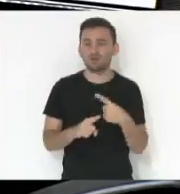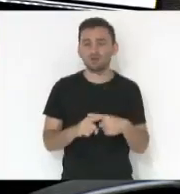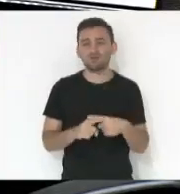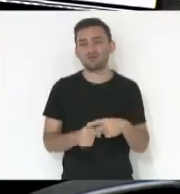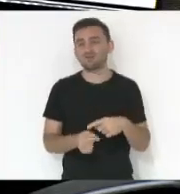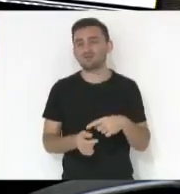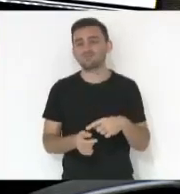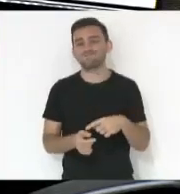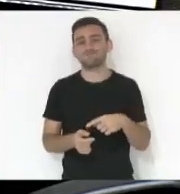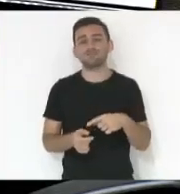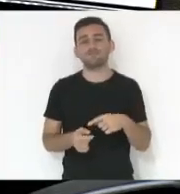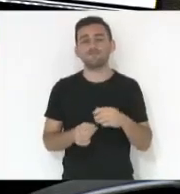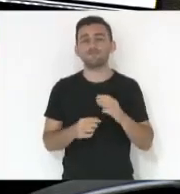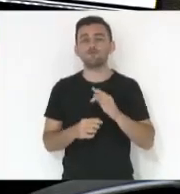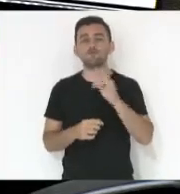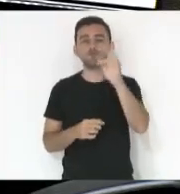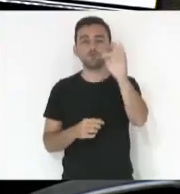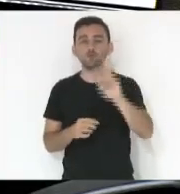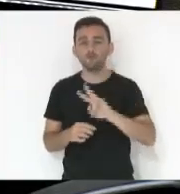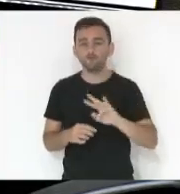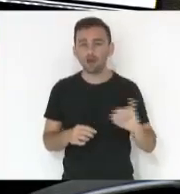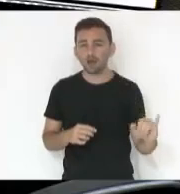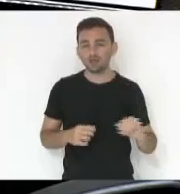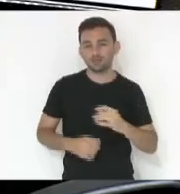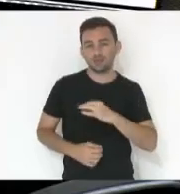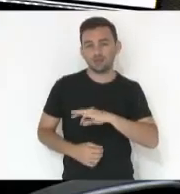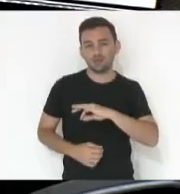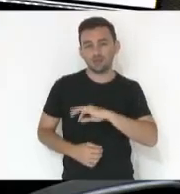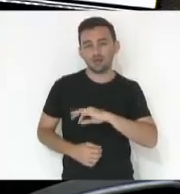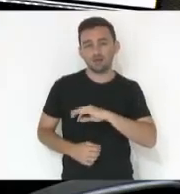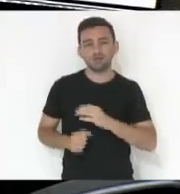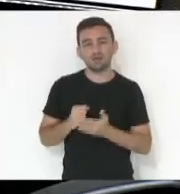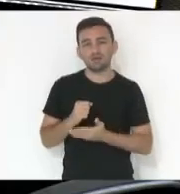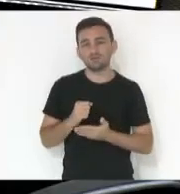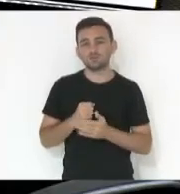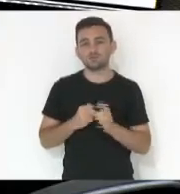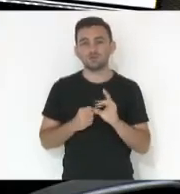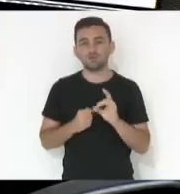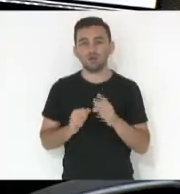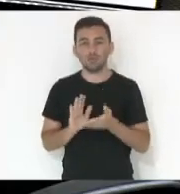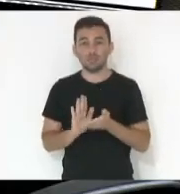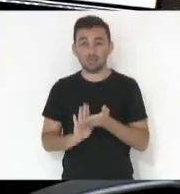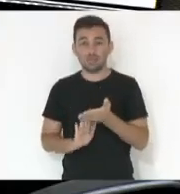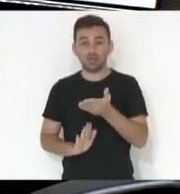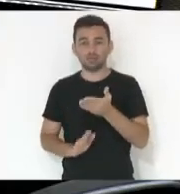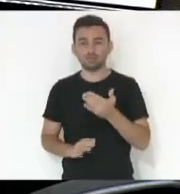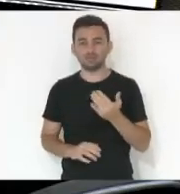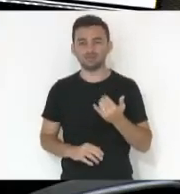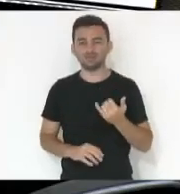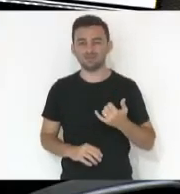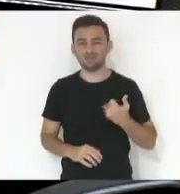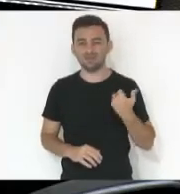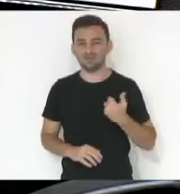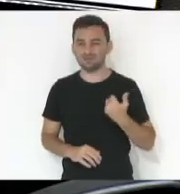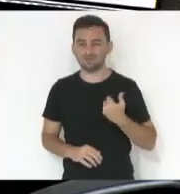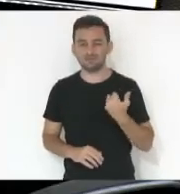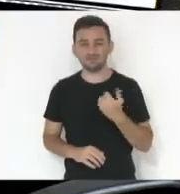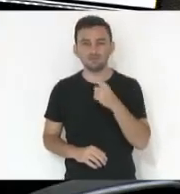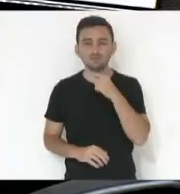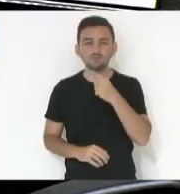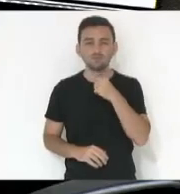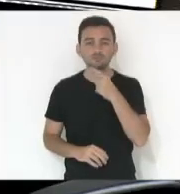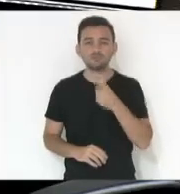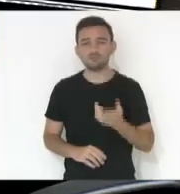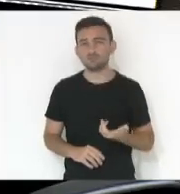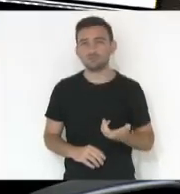fadada a receber lá na frente apenas um salário mínimo, e o aumento de idade é inconcebível. Tenho certeza de que esse tema será